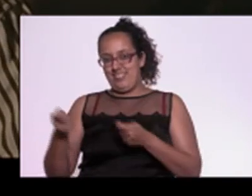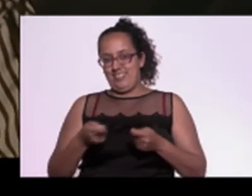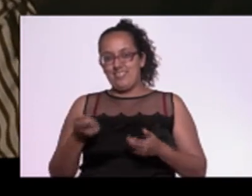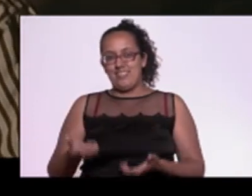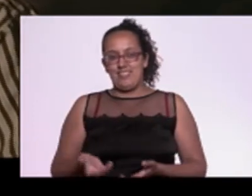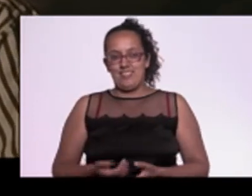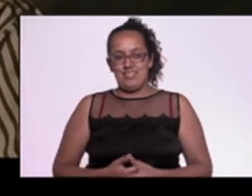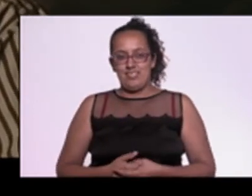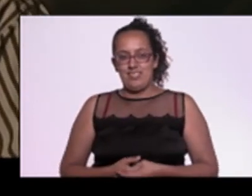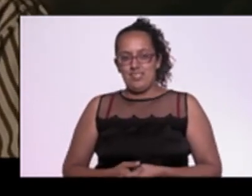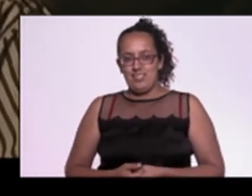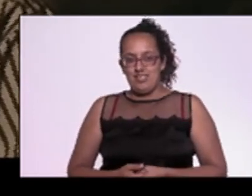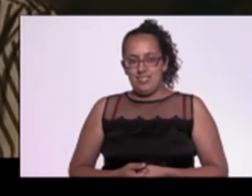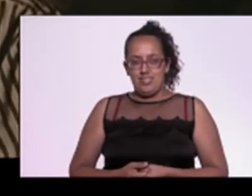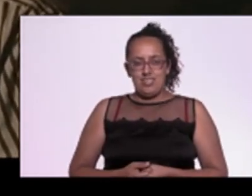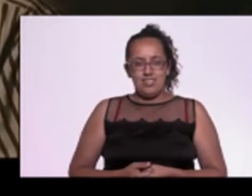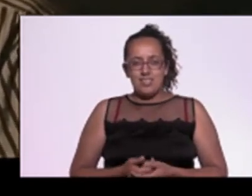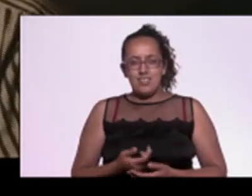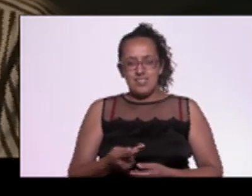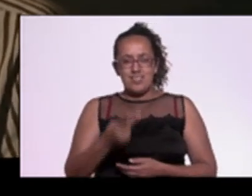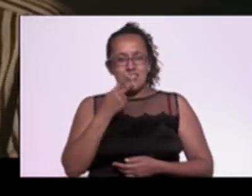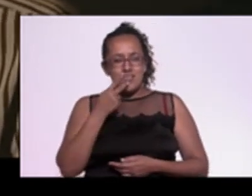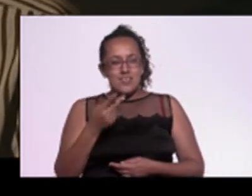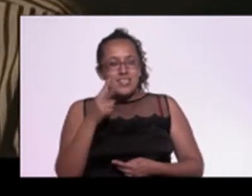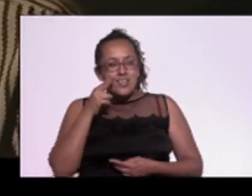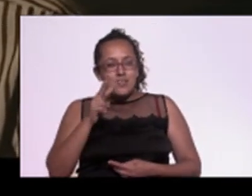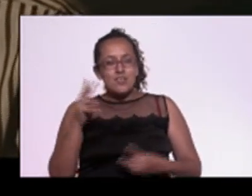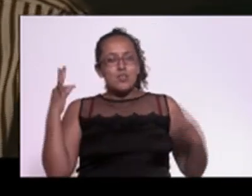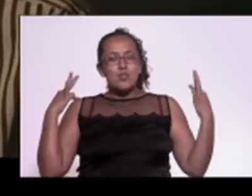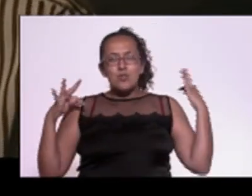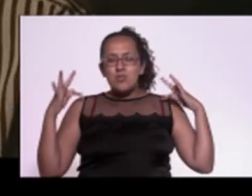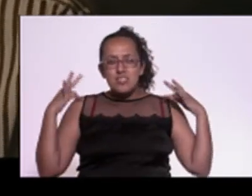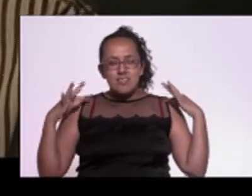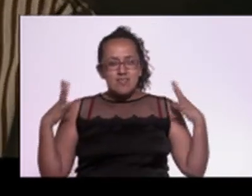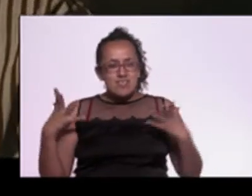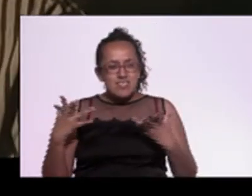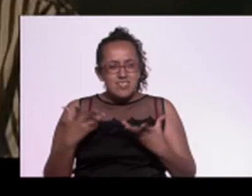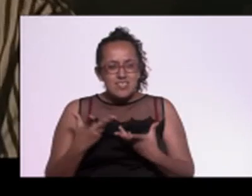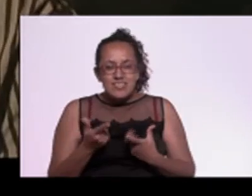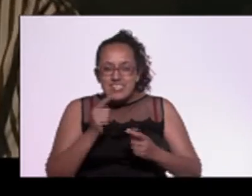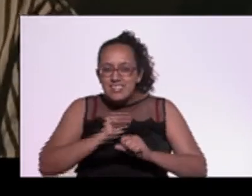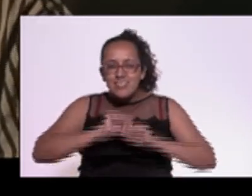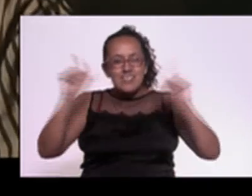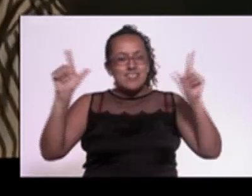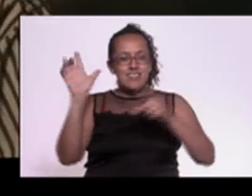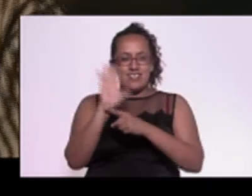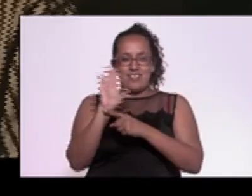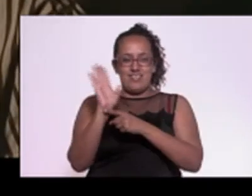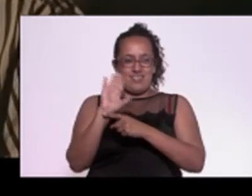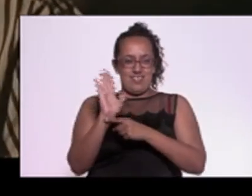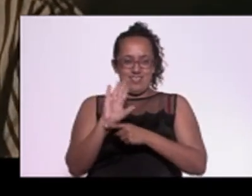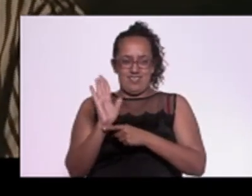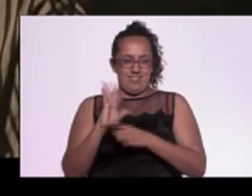cultural, né? Principalmente uma formação cultural na localidade que o Ponto Cine está,